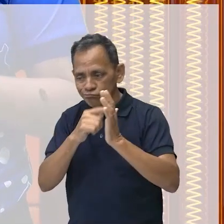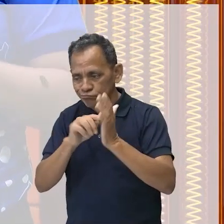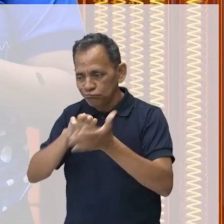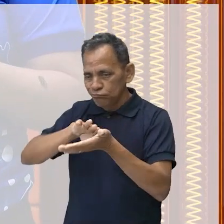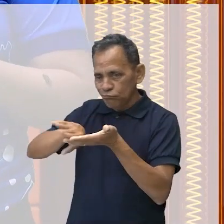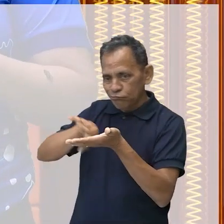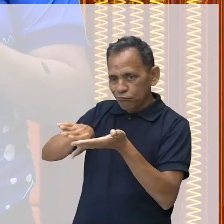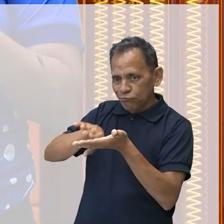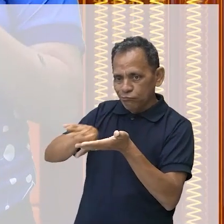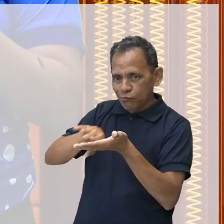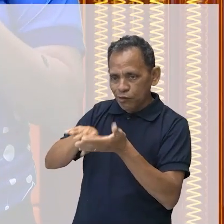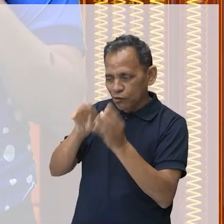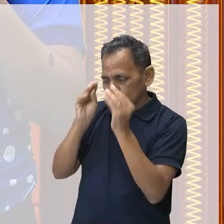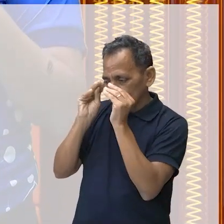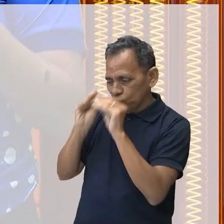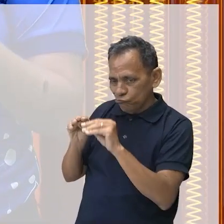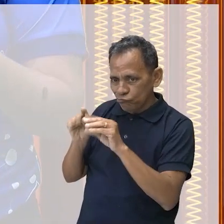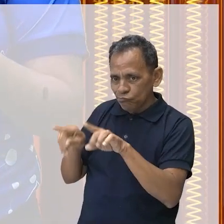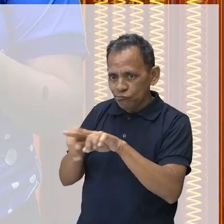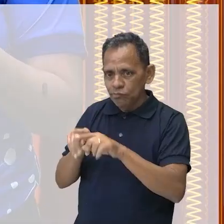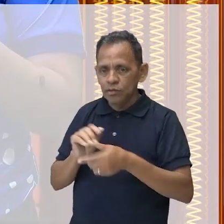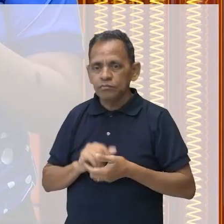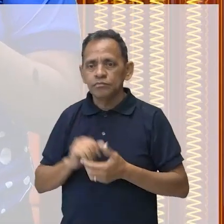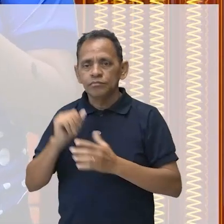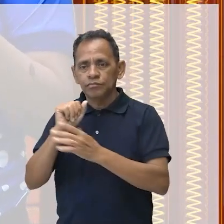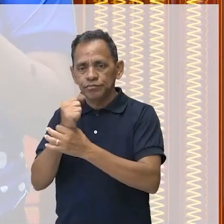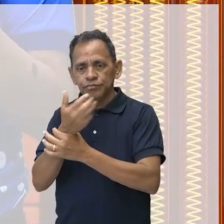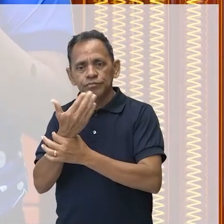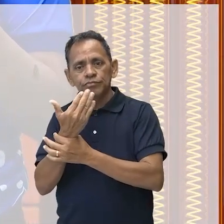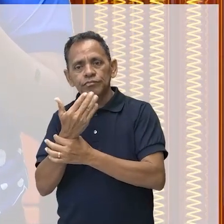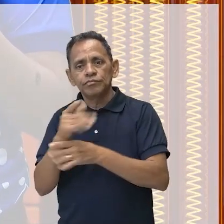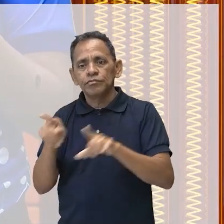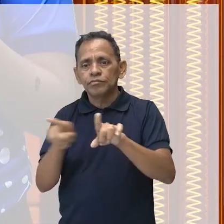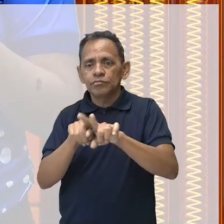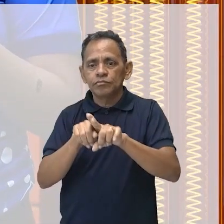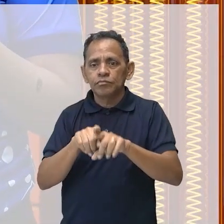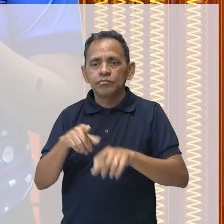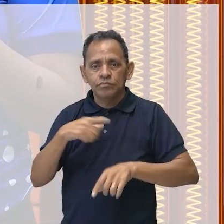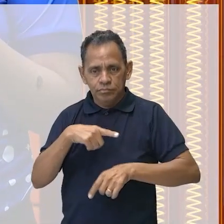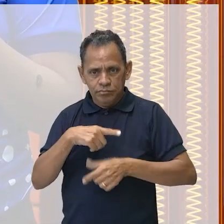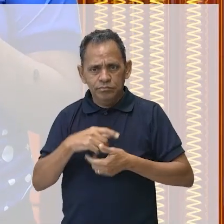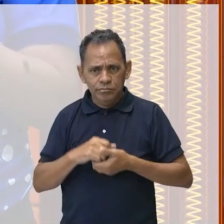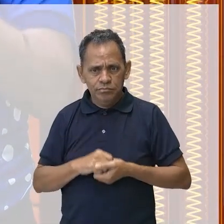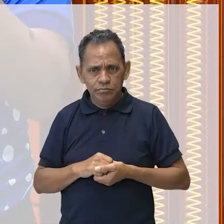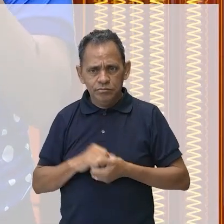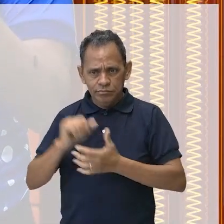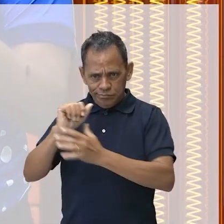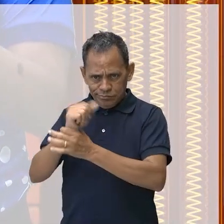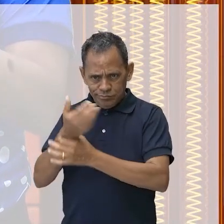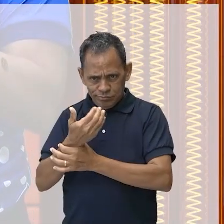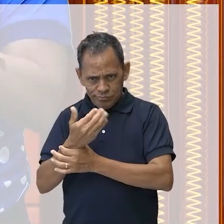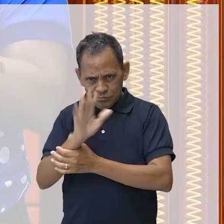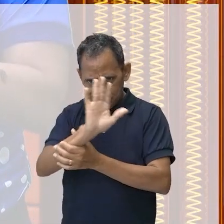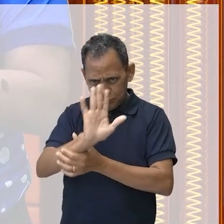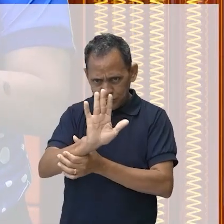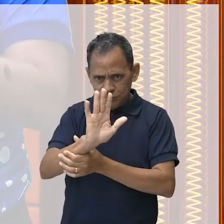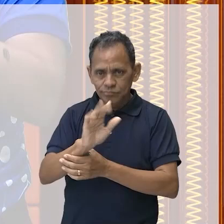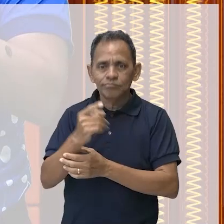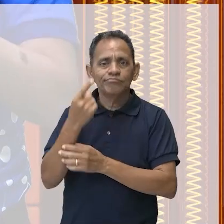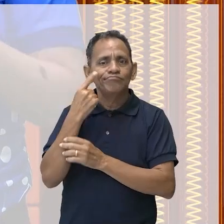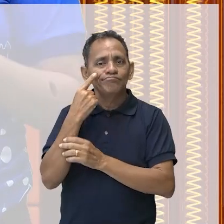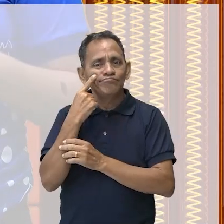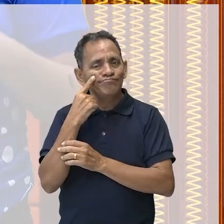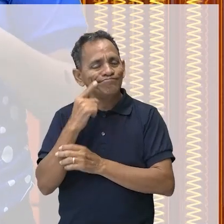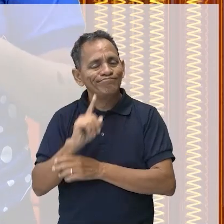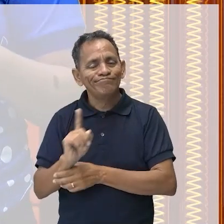na distribuição, a segurança alimentar, será que existe essa segurança alimentar de um modo geral? A gente vai observar que